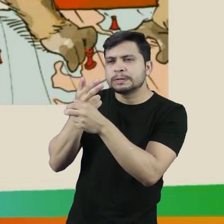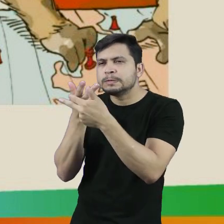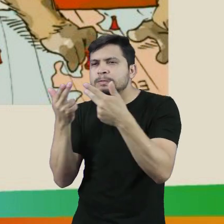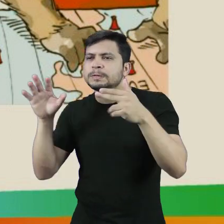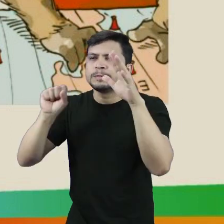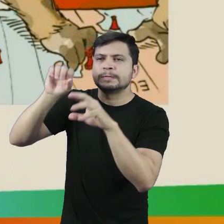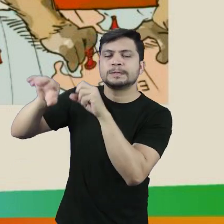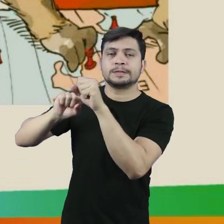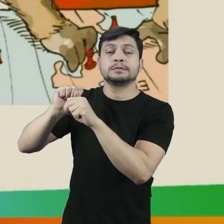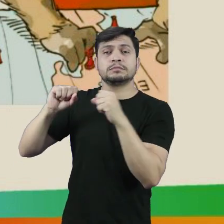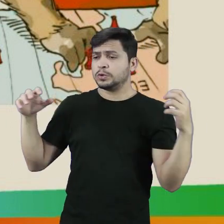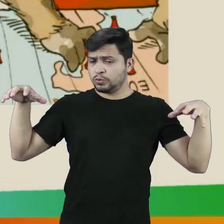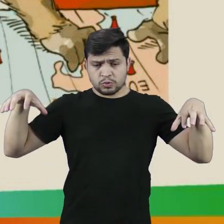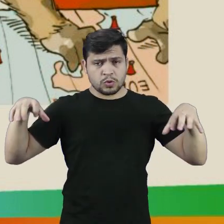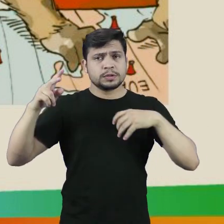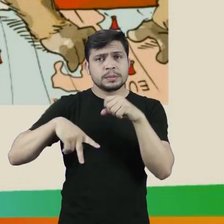que buscavam justamente